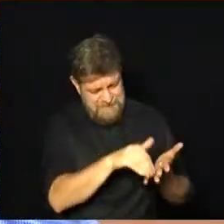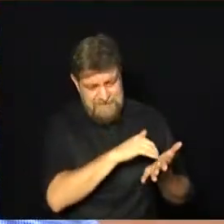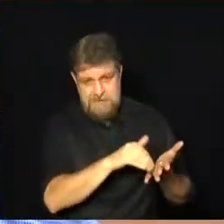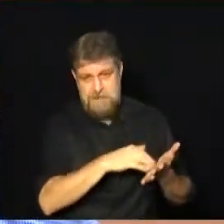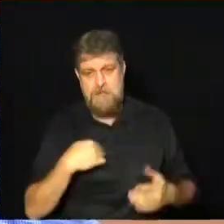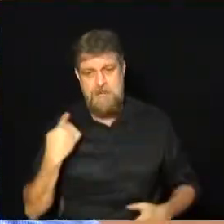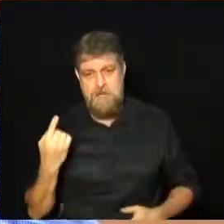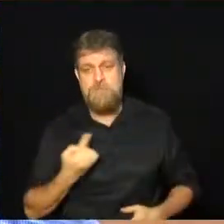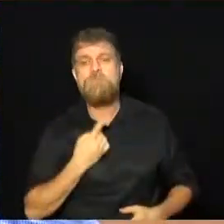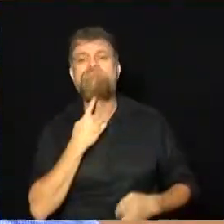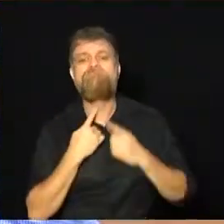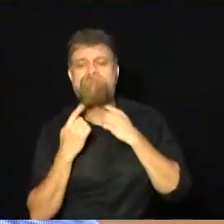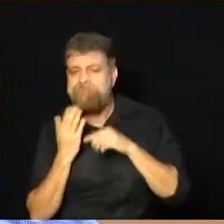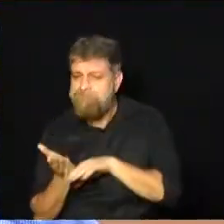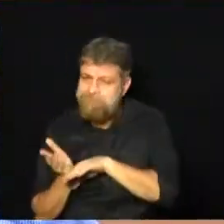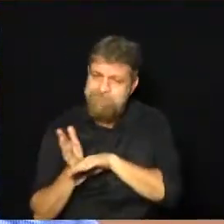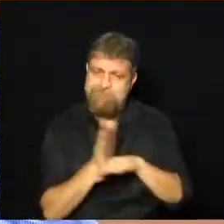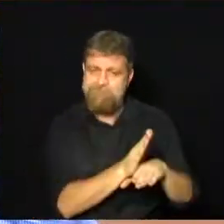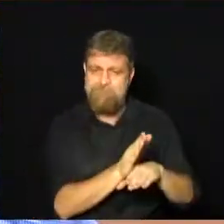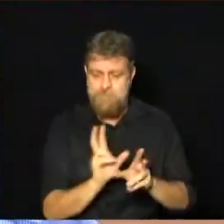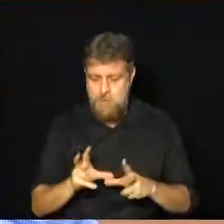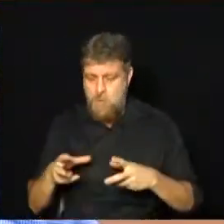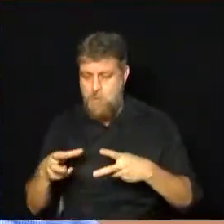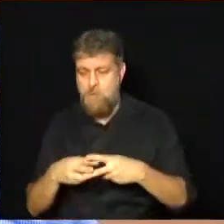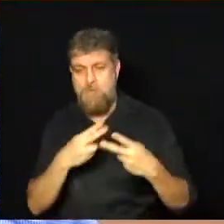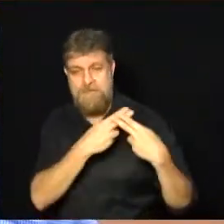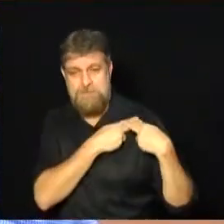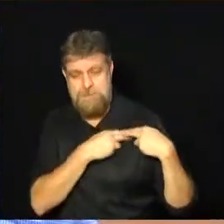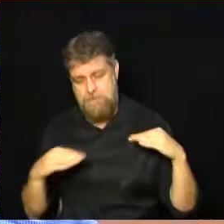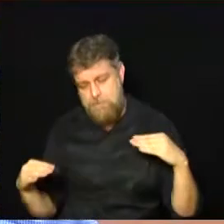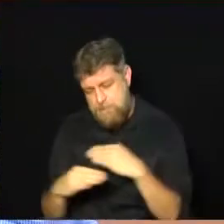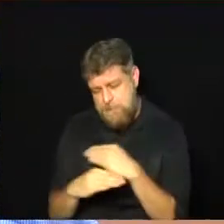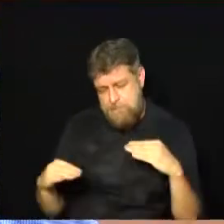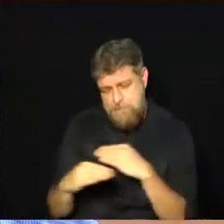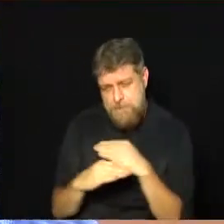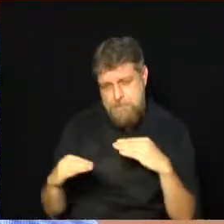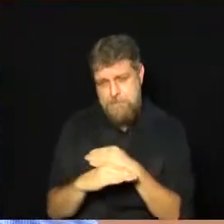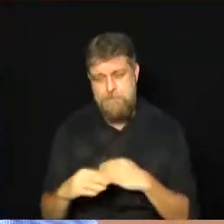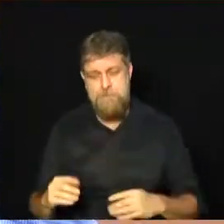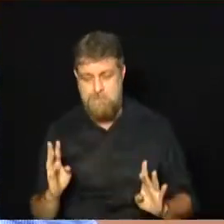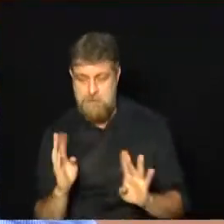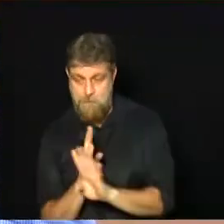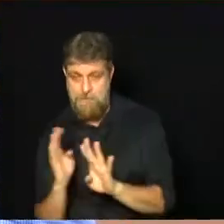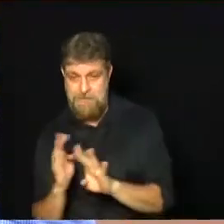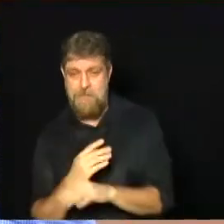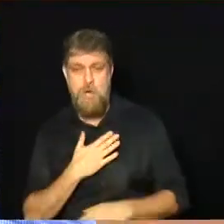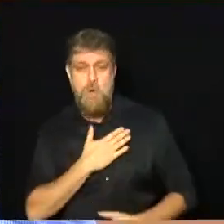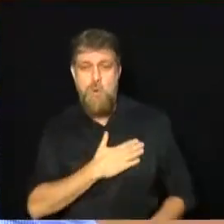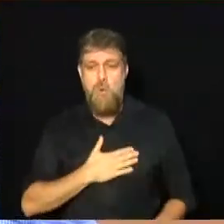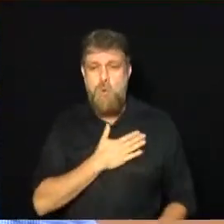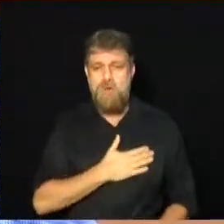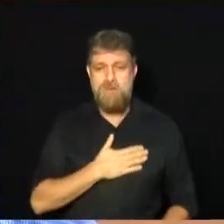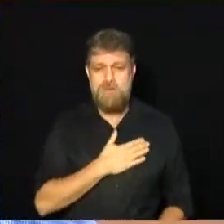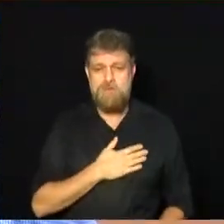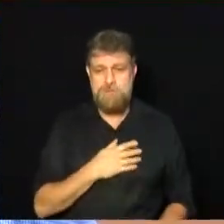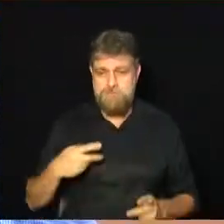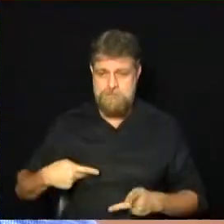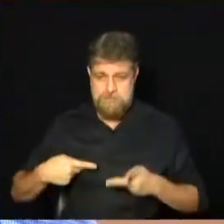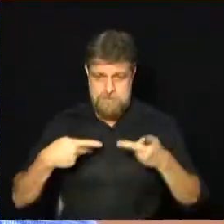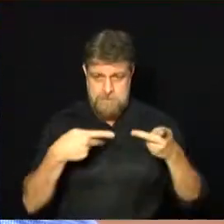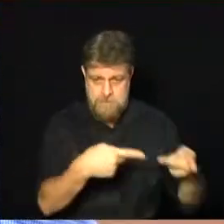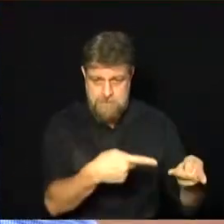está à disposição aqui na Comissão de Mobilidade Urbana. Eu gostaria muito de fazer uma visita